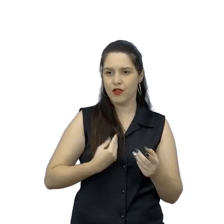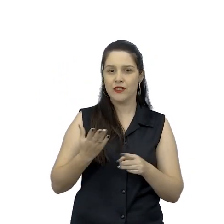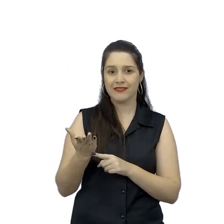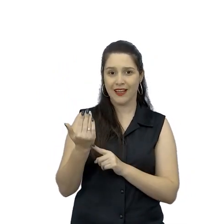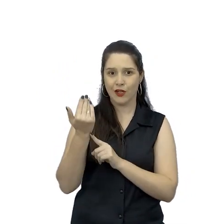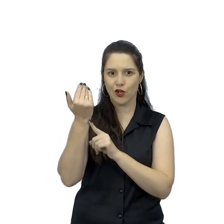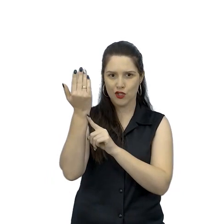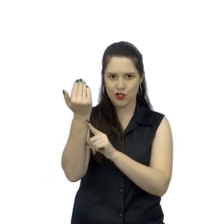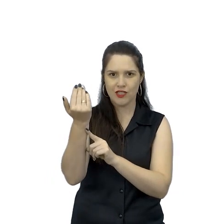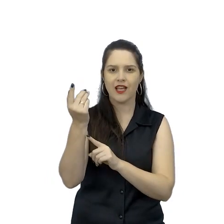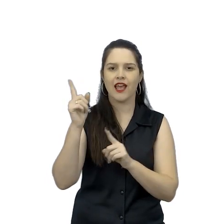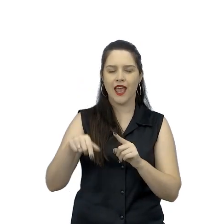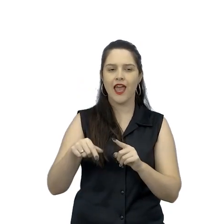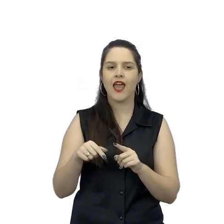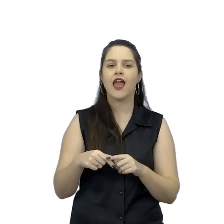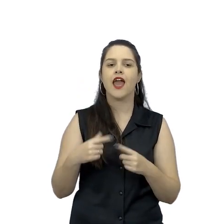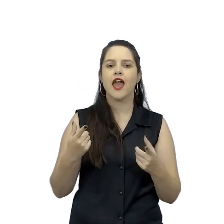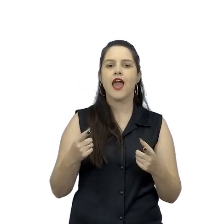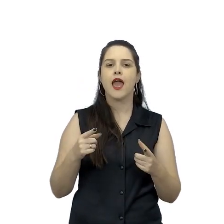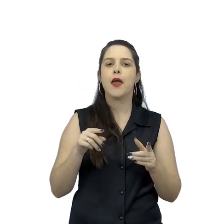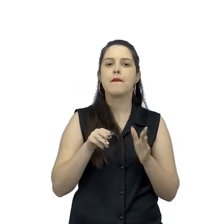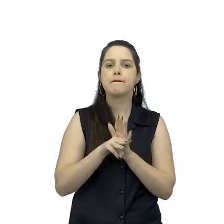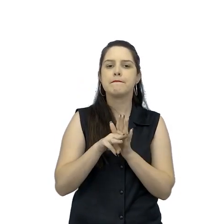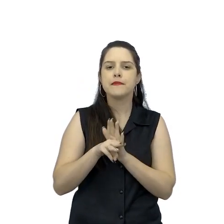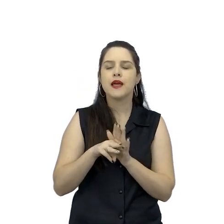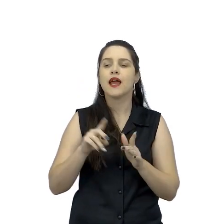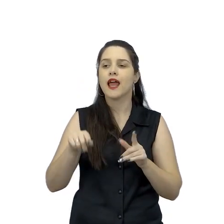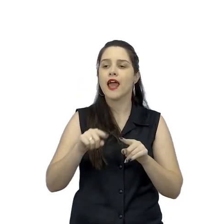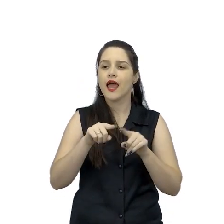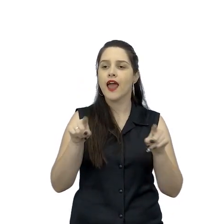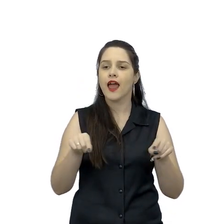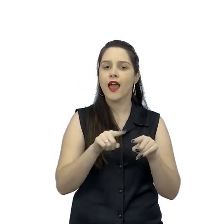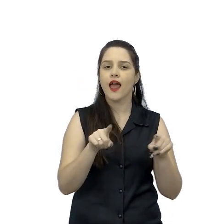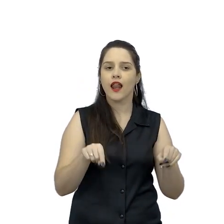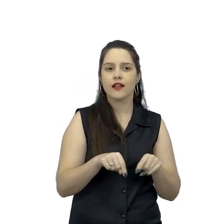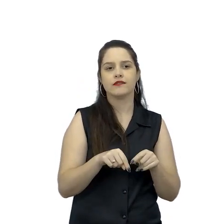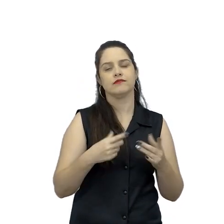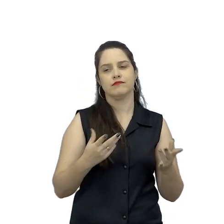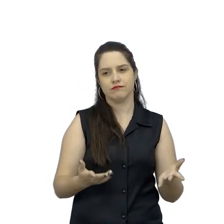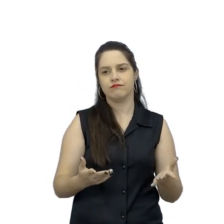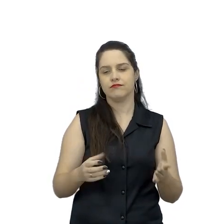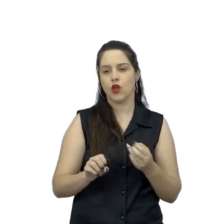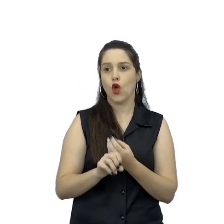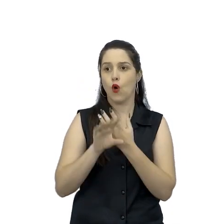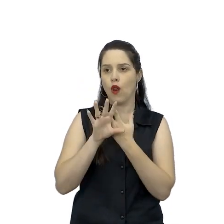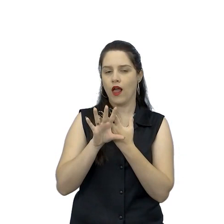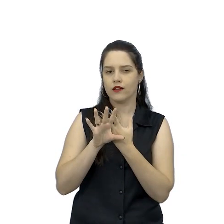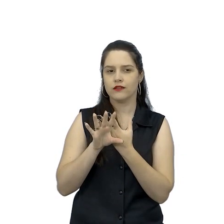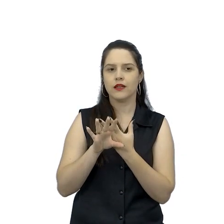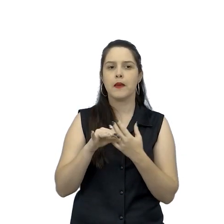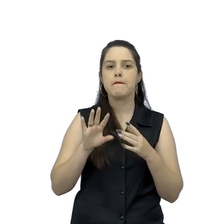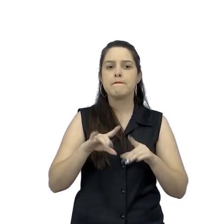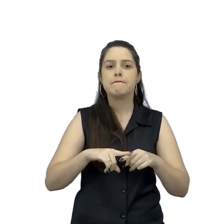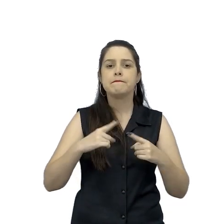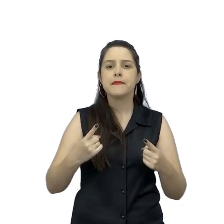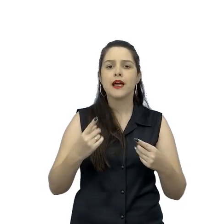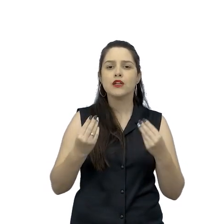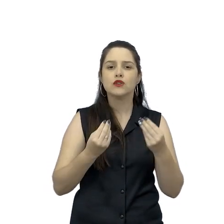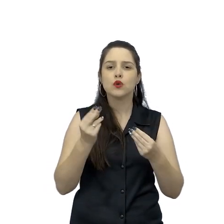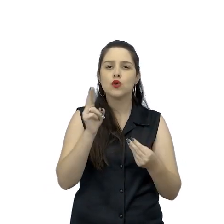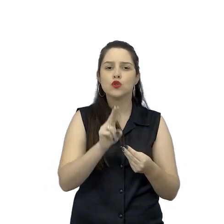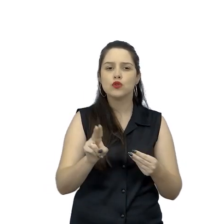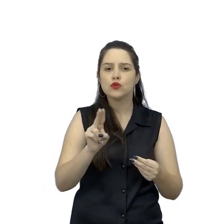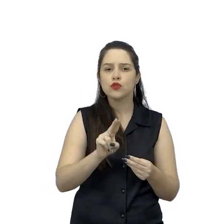tecnologia, a inserção da tecnologia tão forçada no período de pandemia, aulas online, etc., utilizar realmente